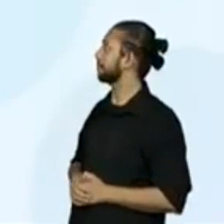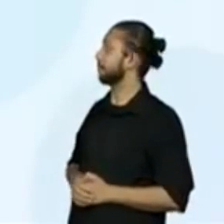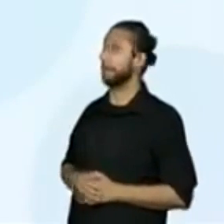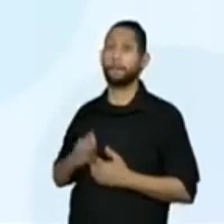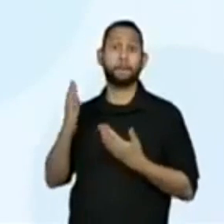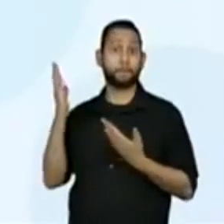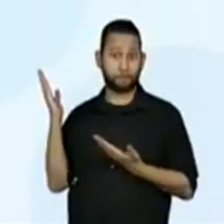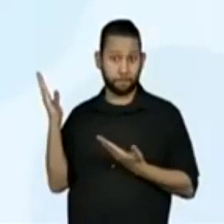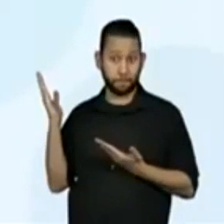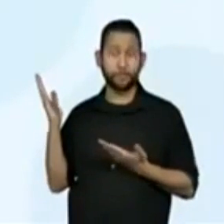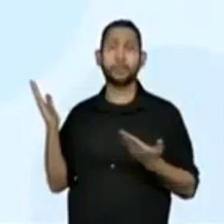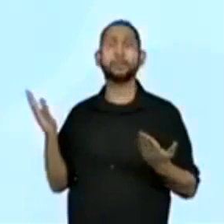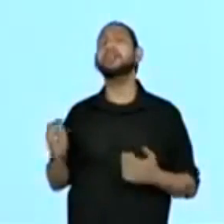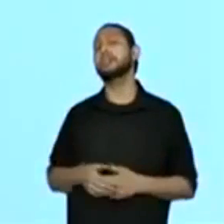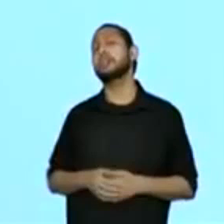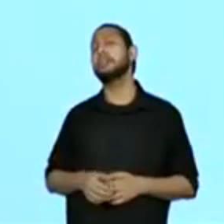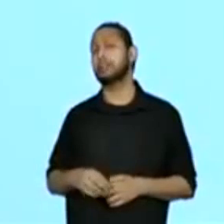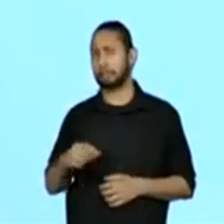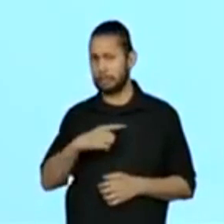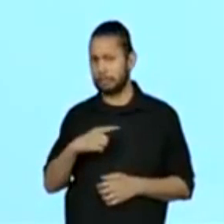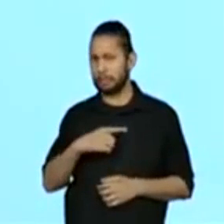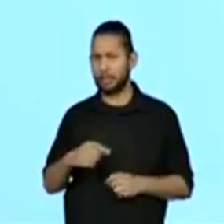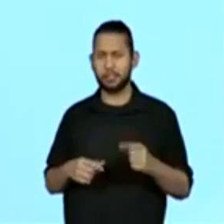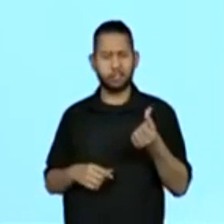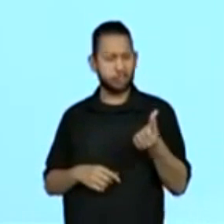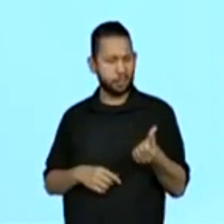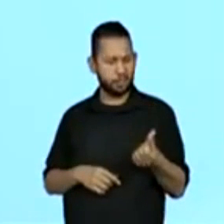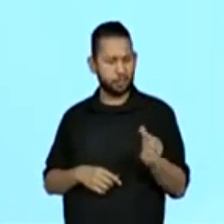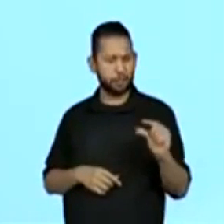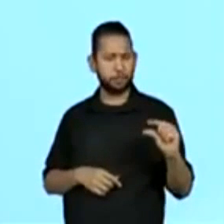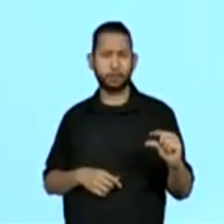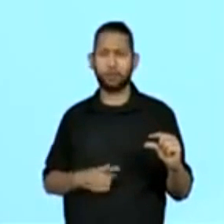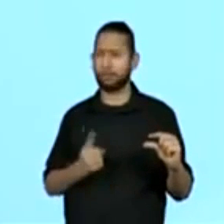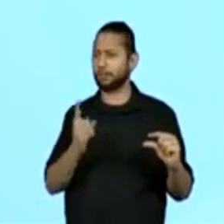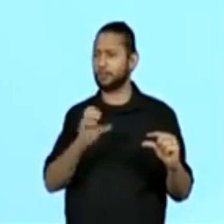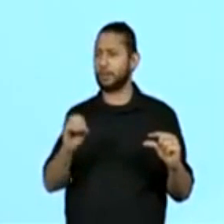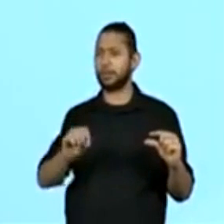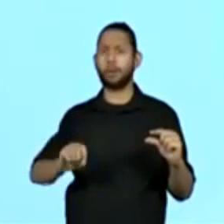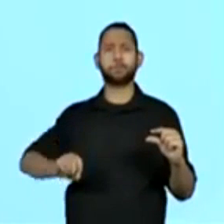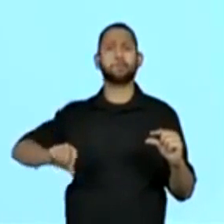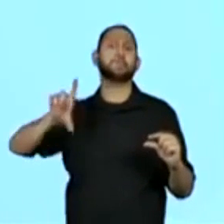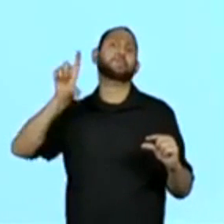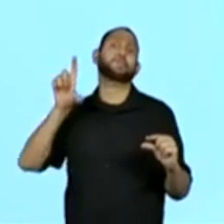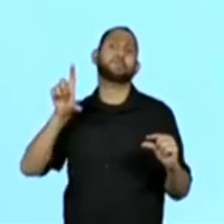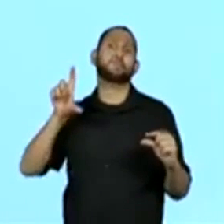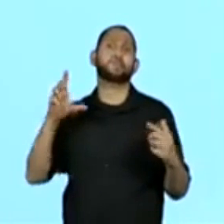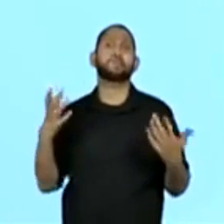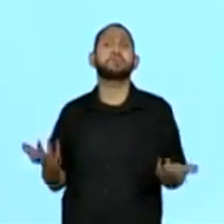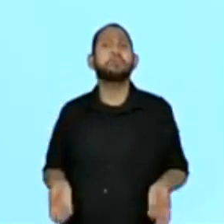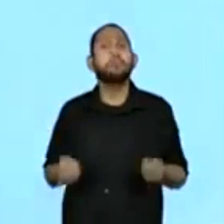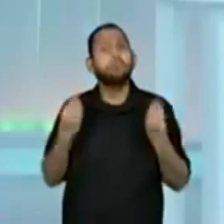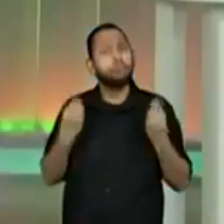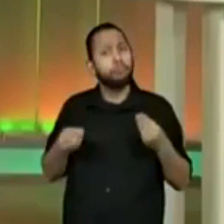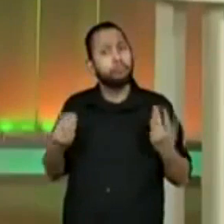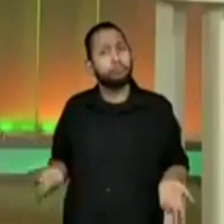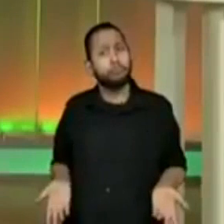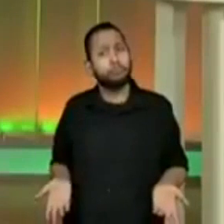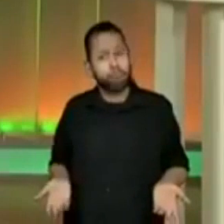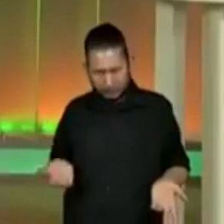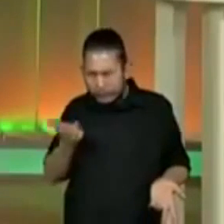divido o numerador pelo denominador, certo? 6 dividido por 100. Professora, 6 é